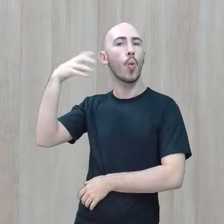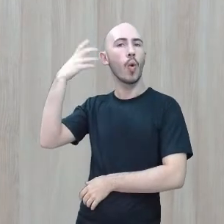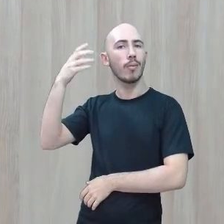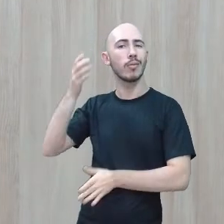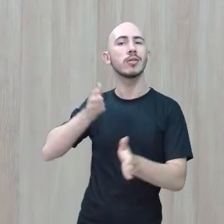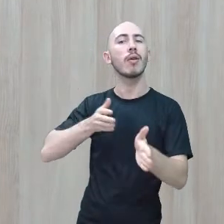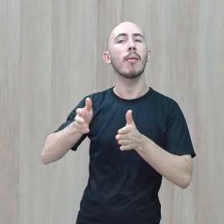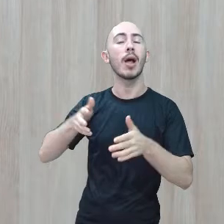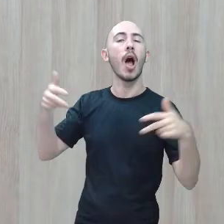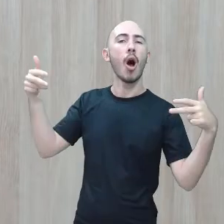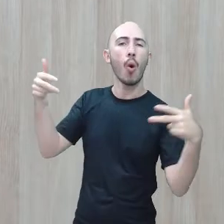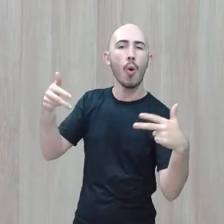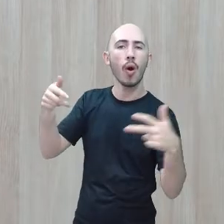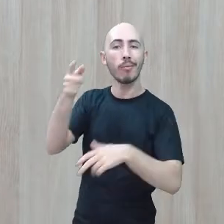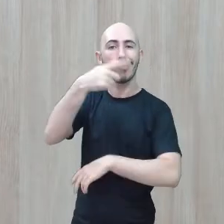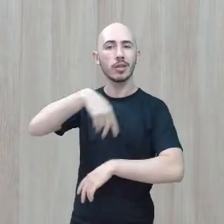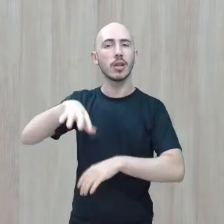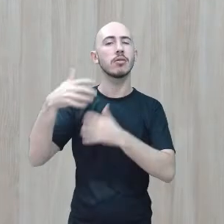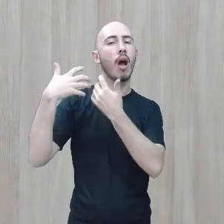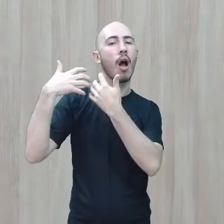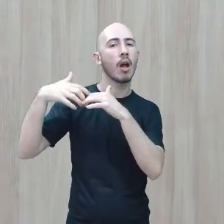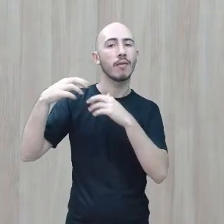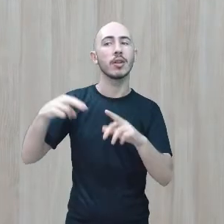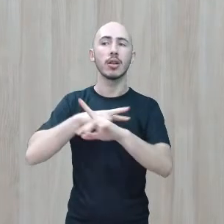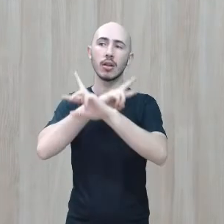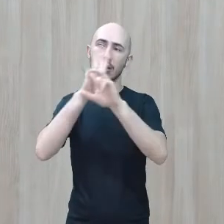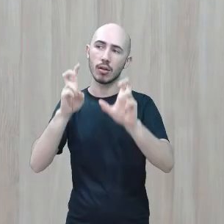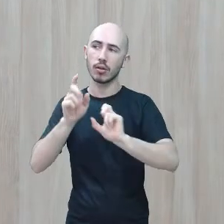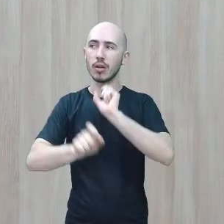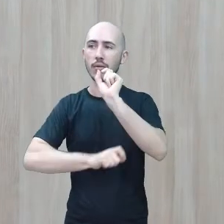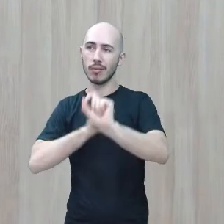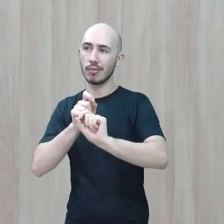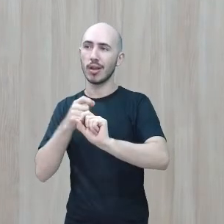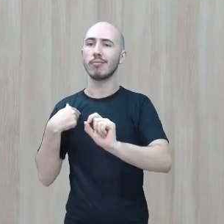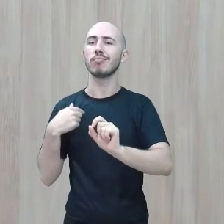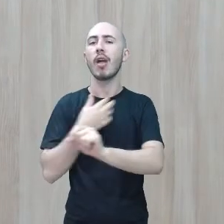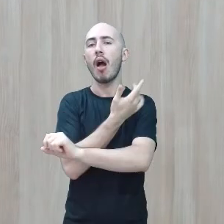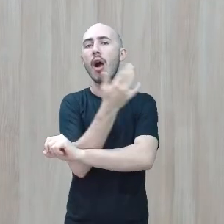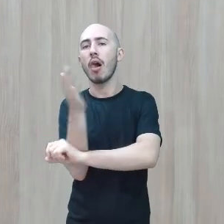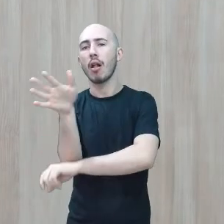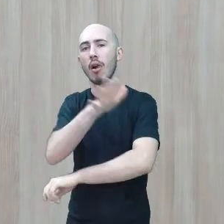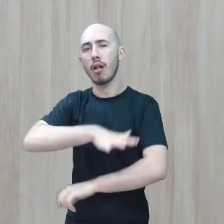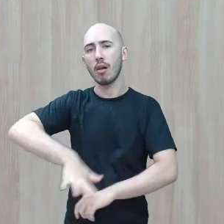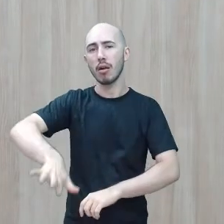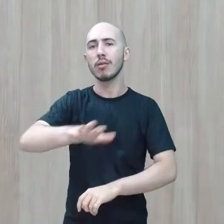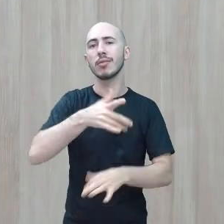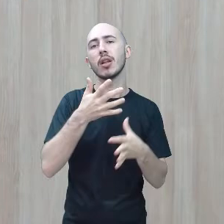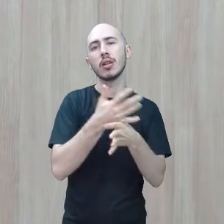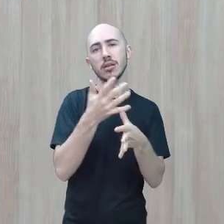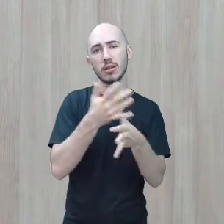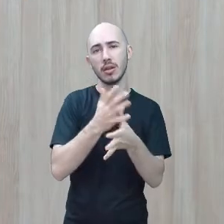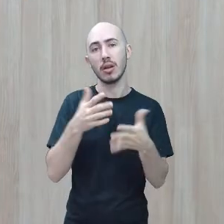um rap, para vocês refletirem sobre essa questão do ambiente urbano,